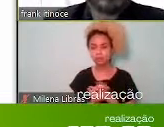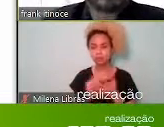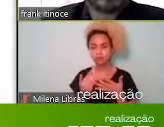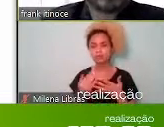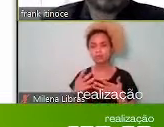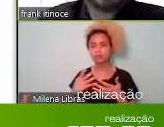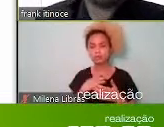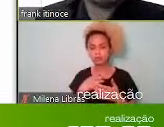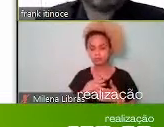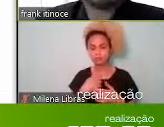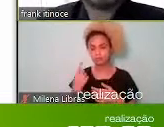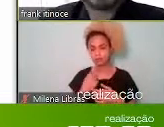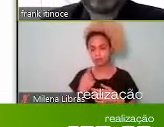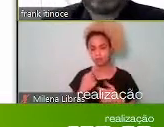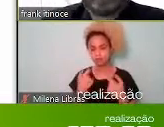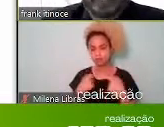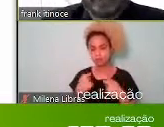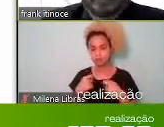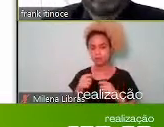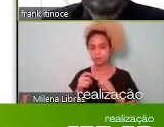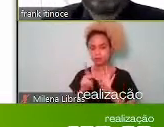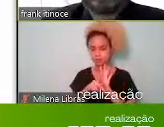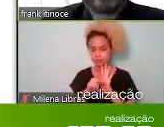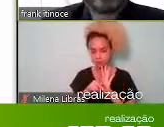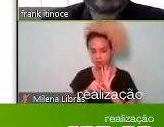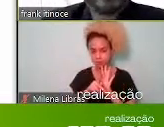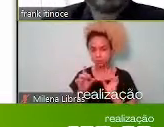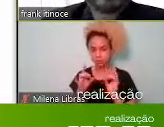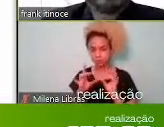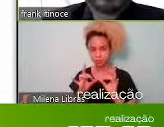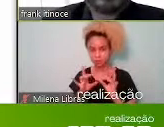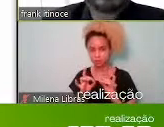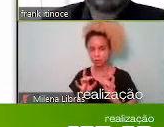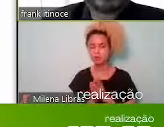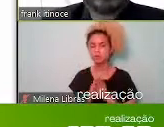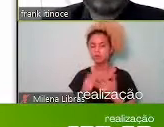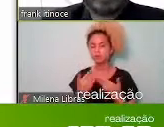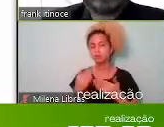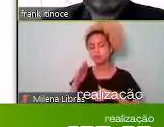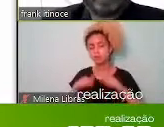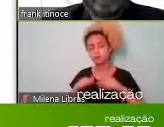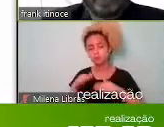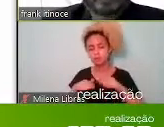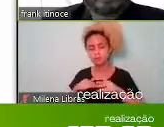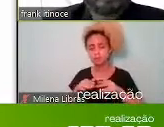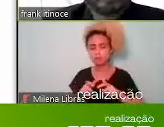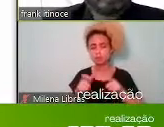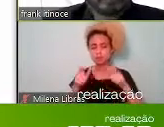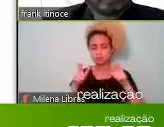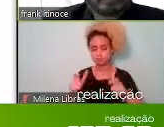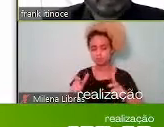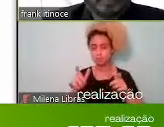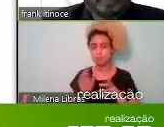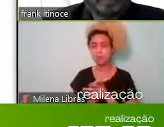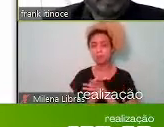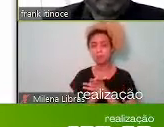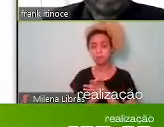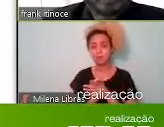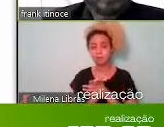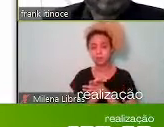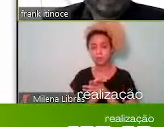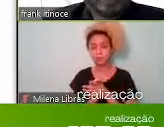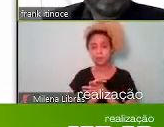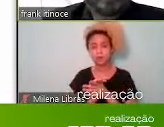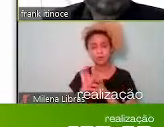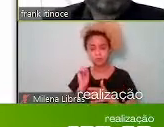regularização. Primeira coisa, a gente tem que fazer um projeto técnico. Então, dependendo do tamanho do prédio, se